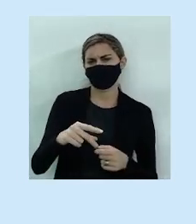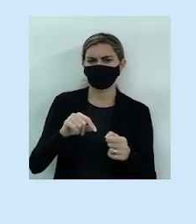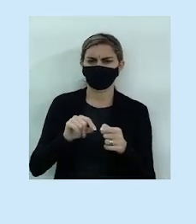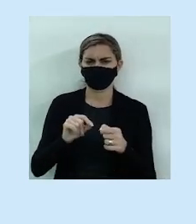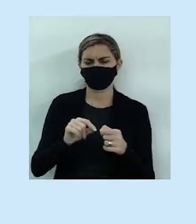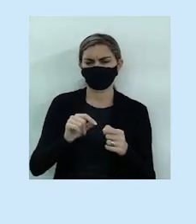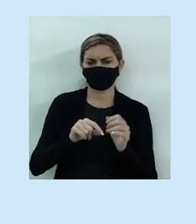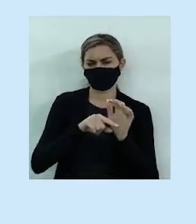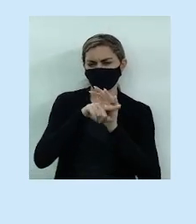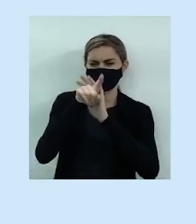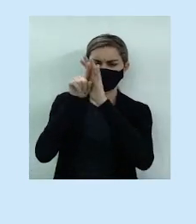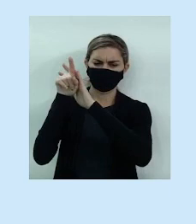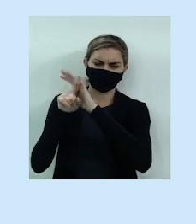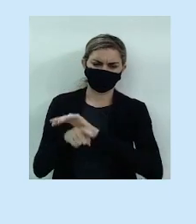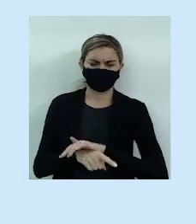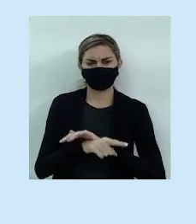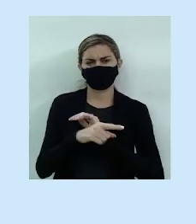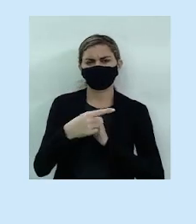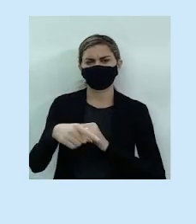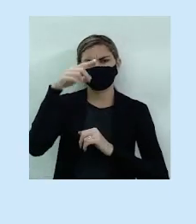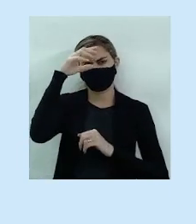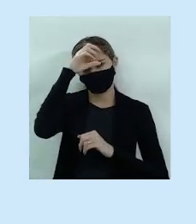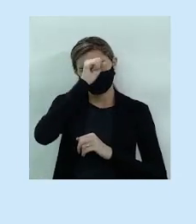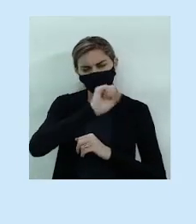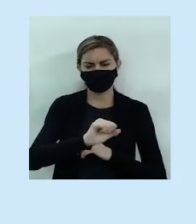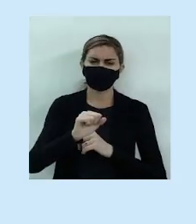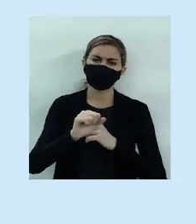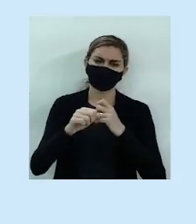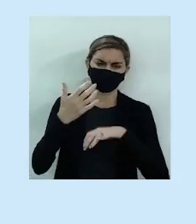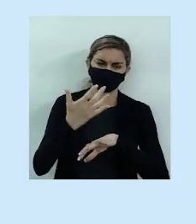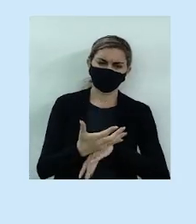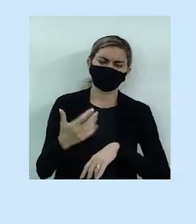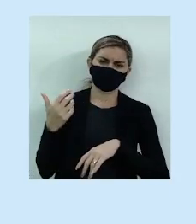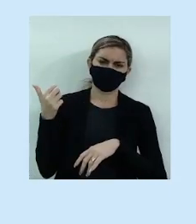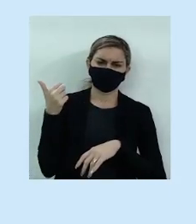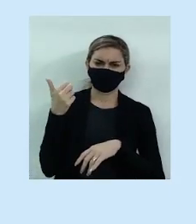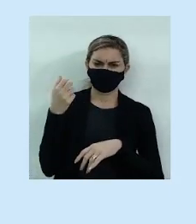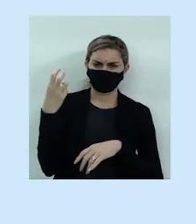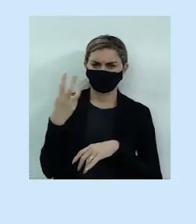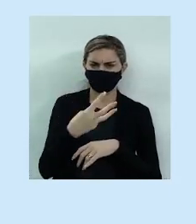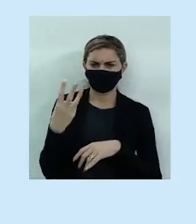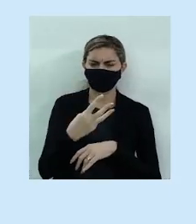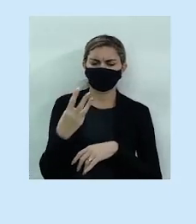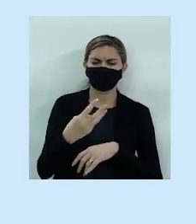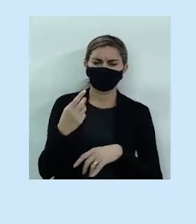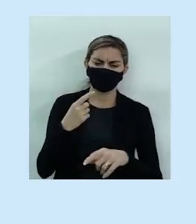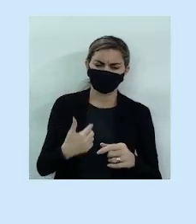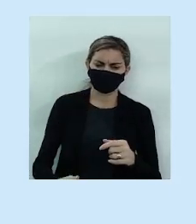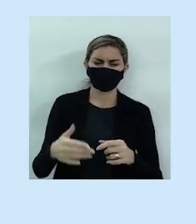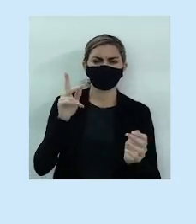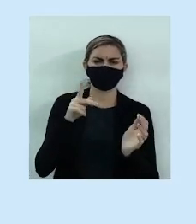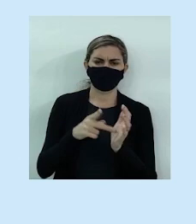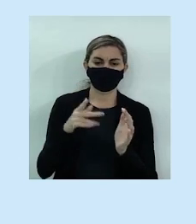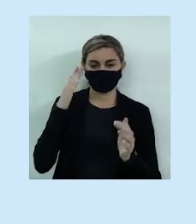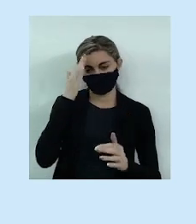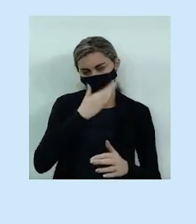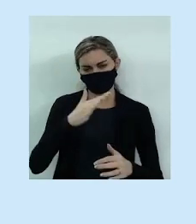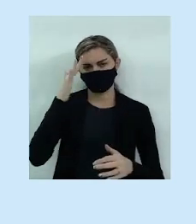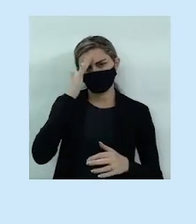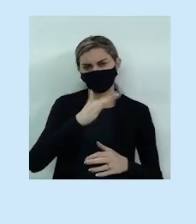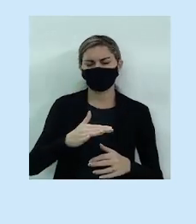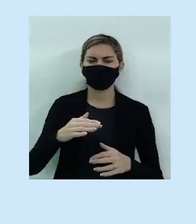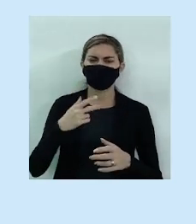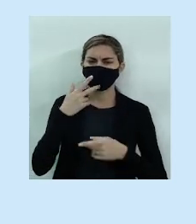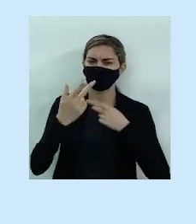fazer um diagnóstico, que vocês vão aprender isso na competência 3, ele vai fazer um diagnóstico e vai realmente entender e